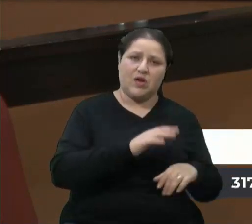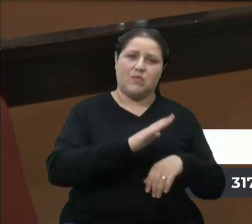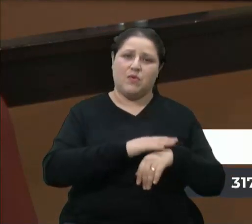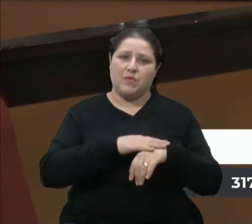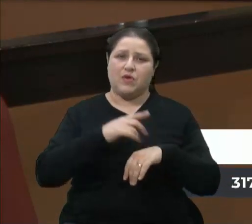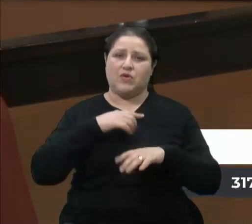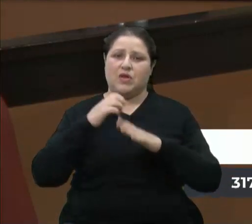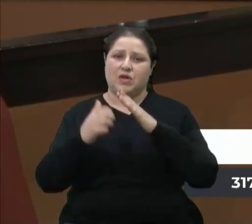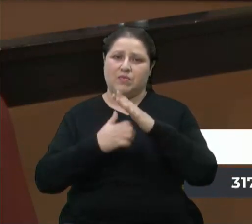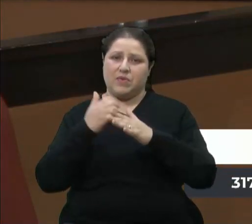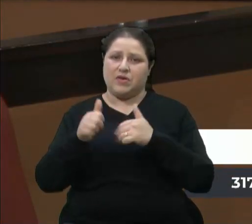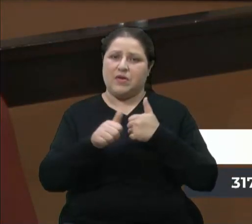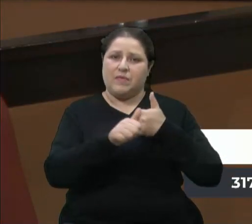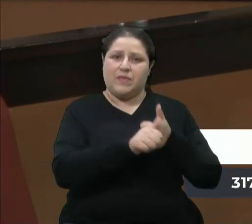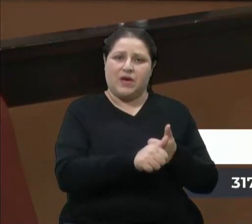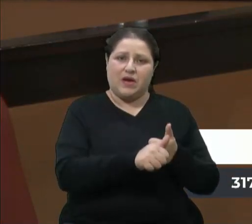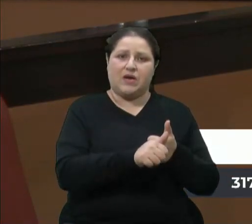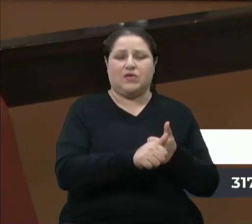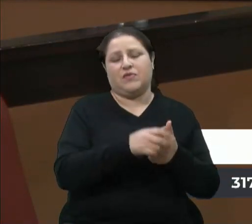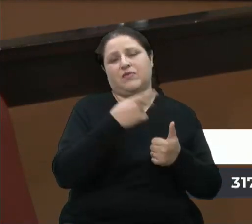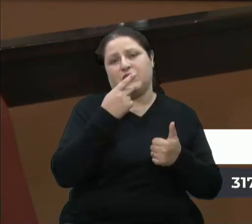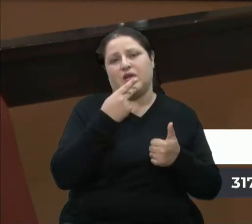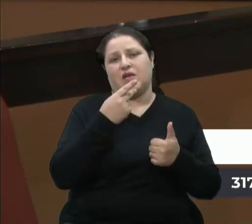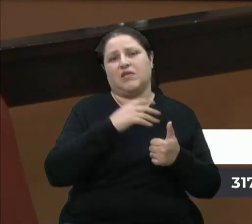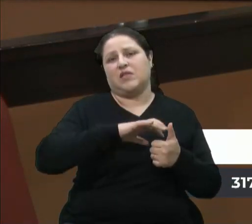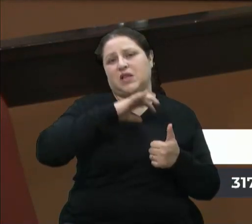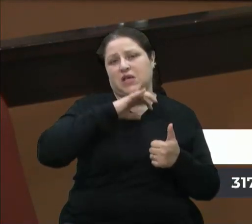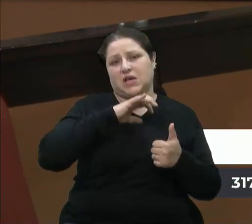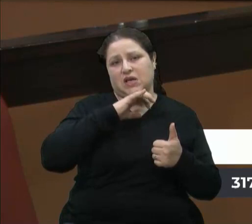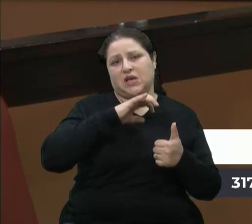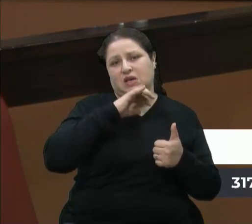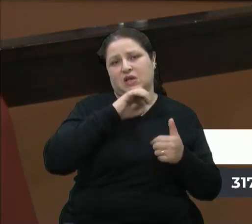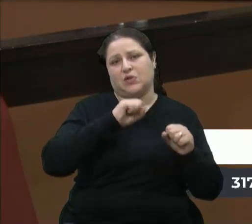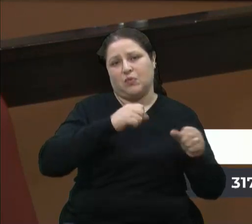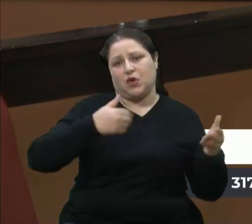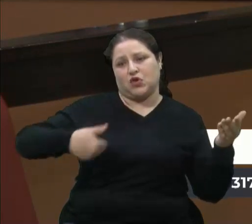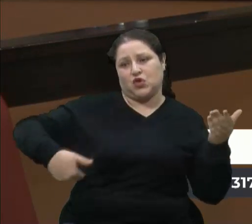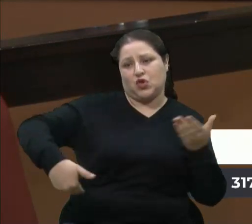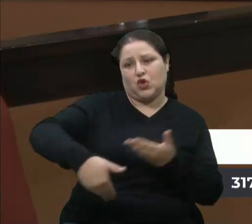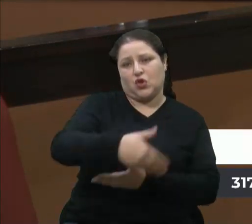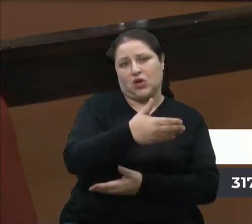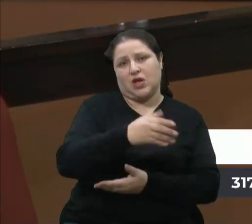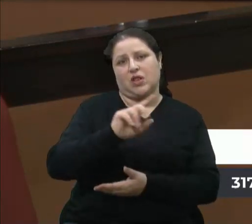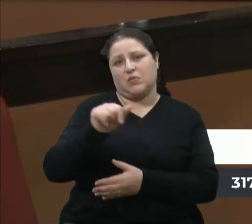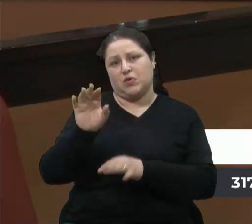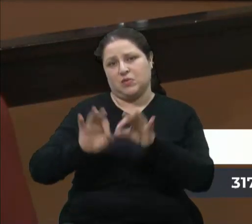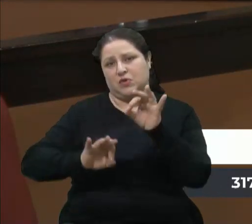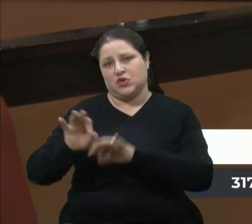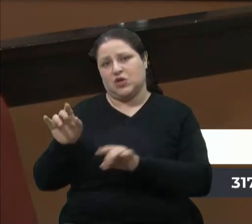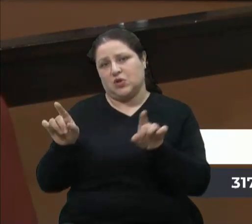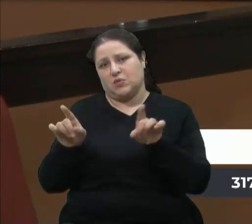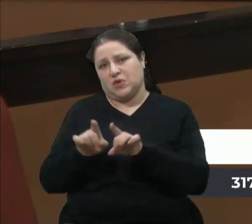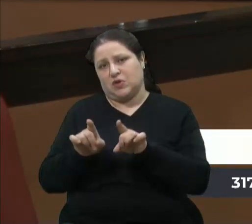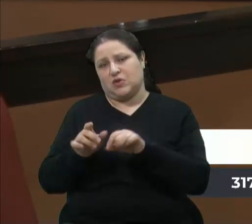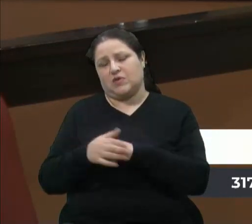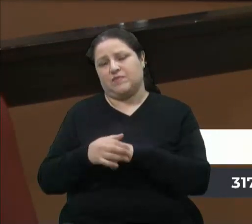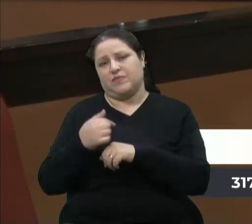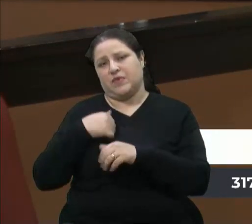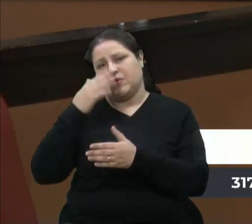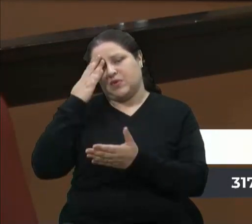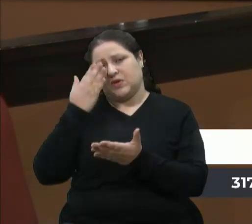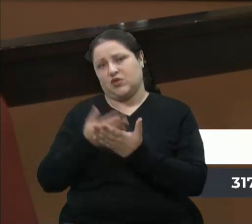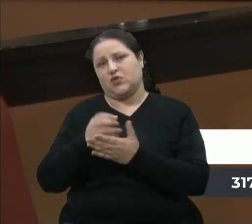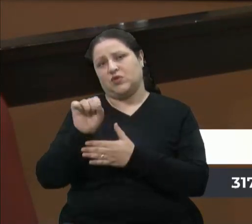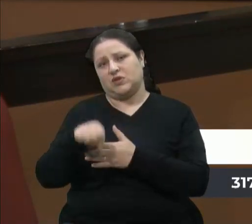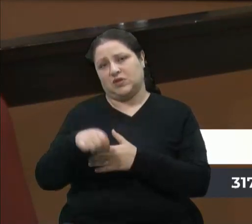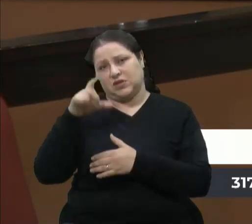lado ofereceu para o município aquela área, por uma permuta, que depois um projeto menor. E eu acredito sim,